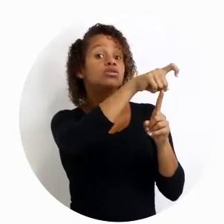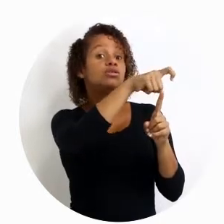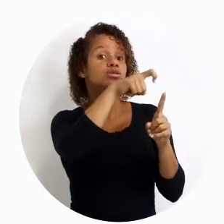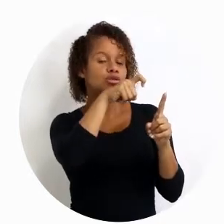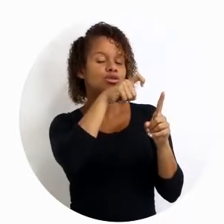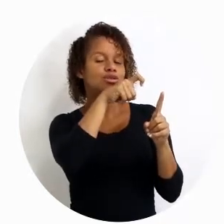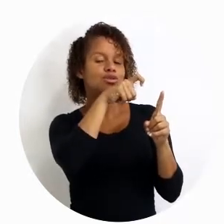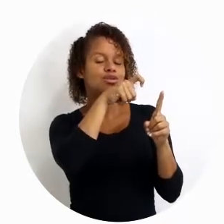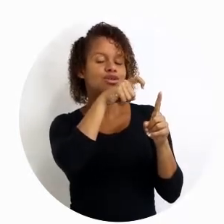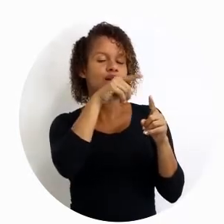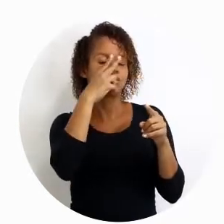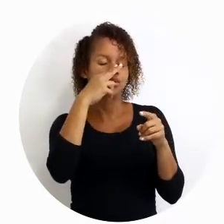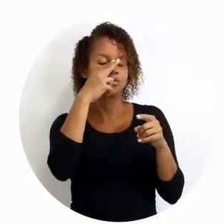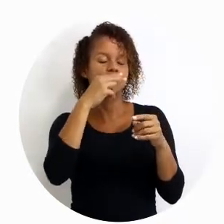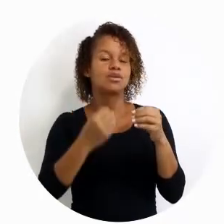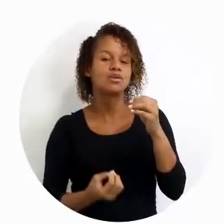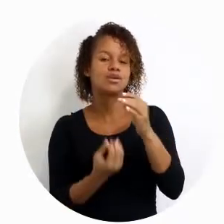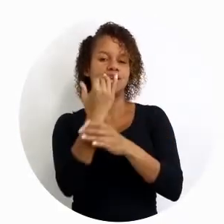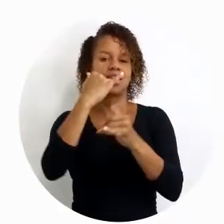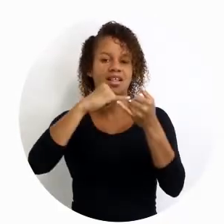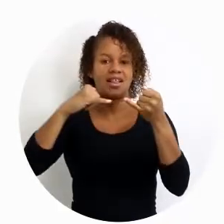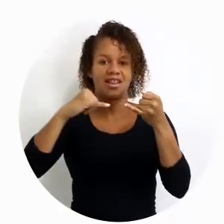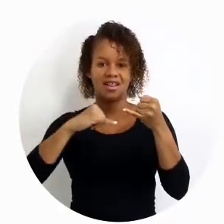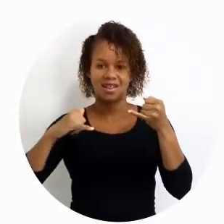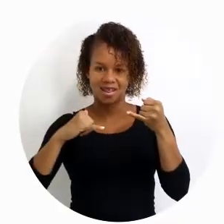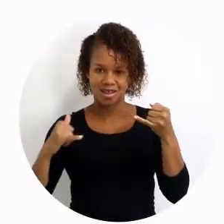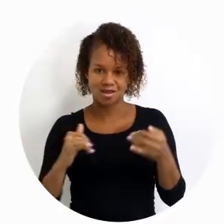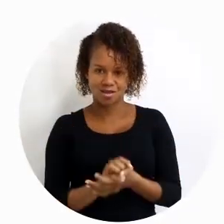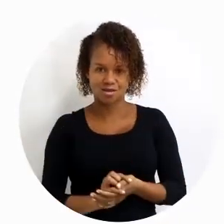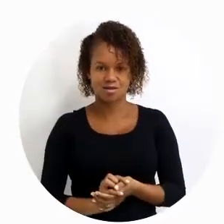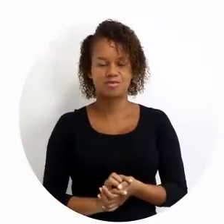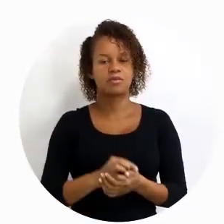X e que está paralela à primeira linha que foi criada.